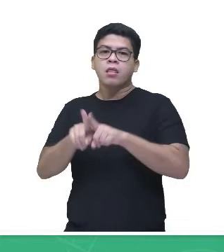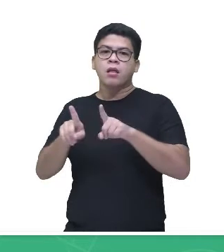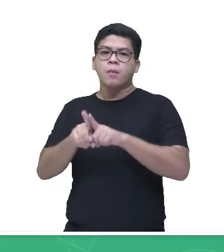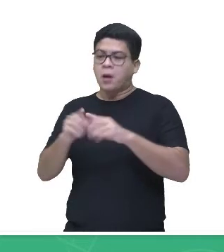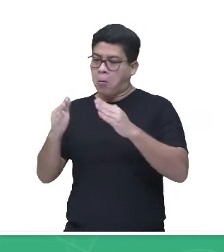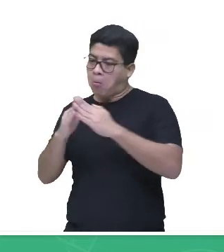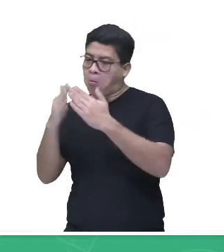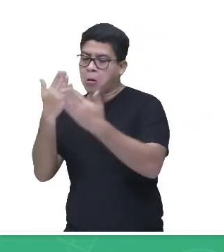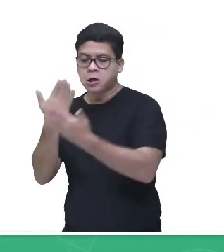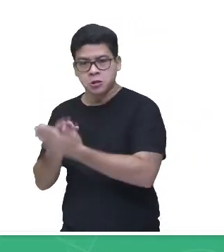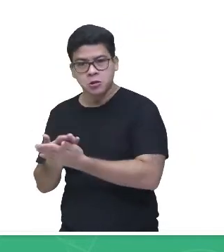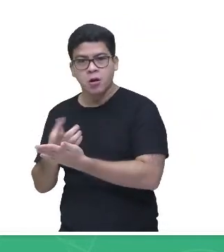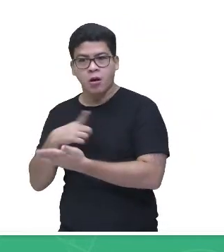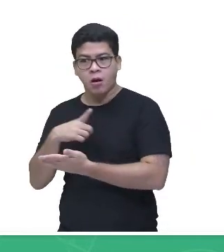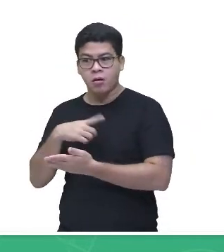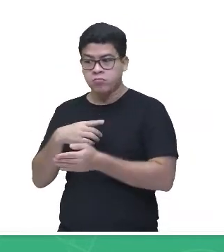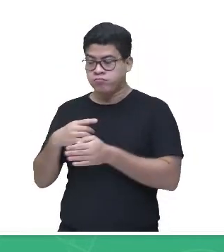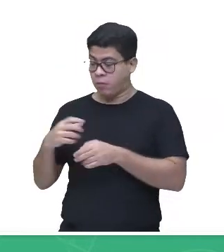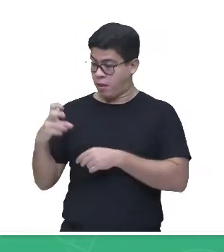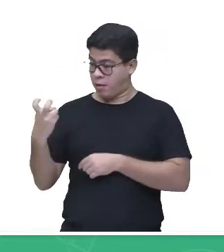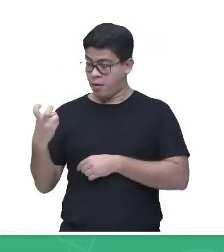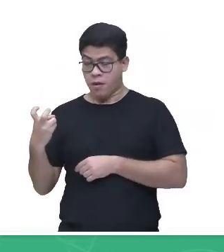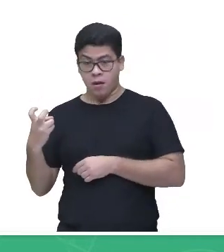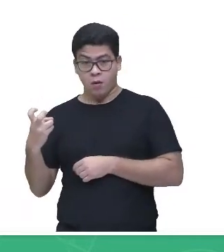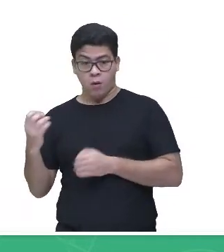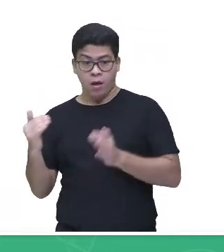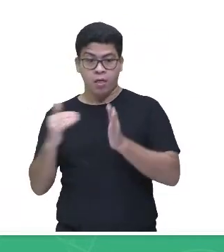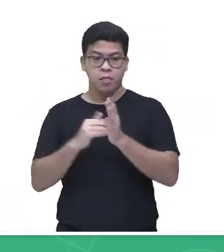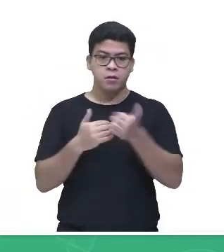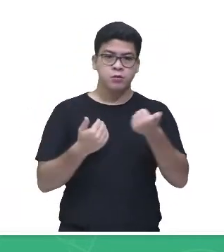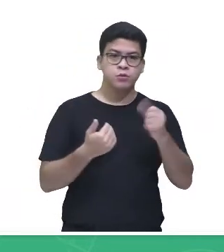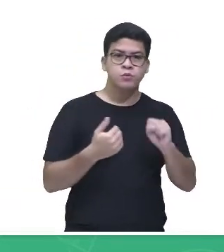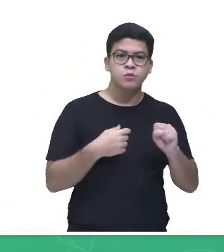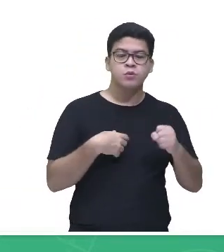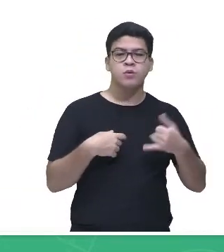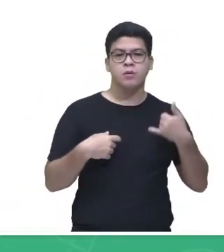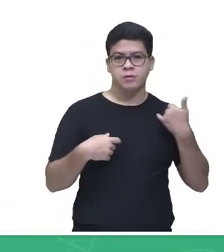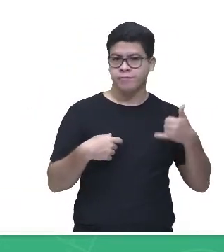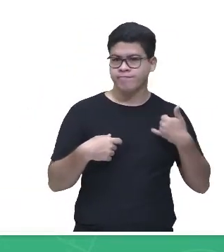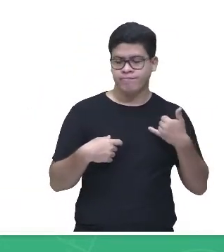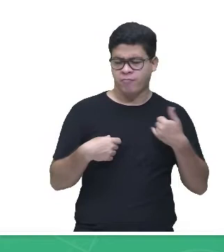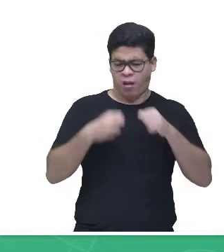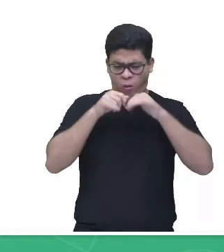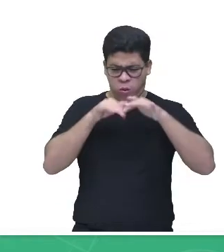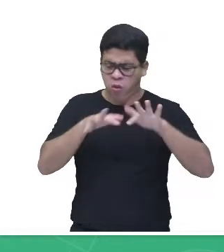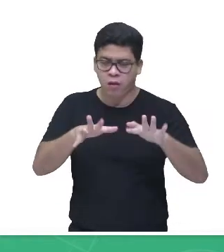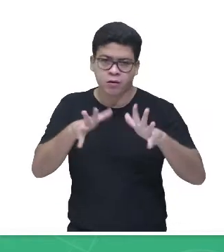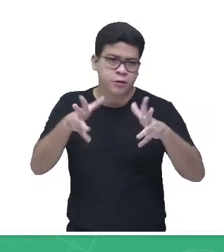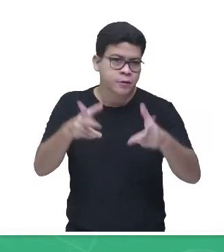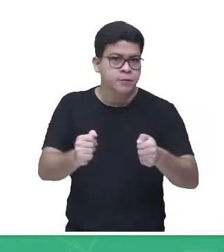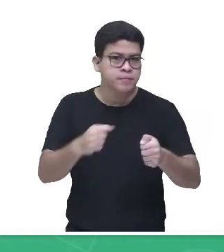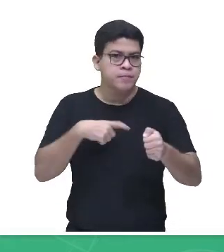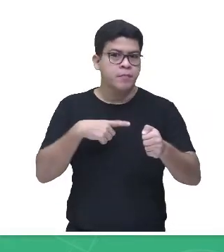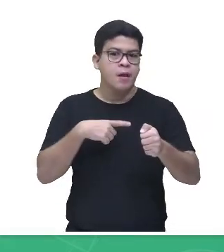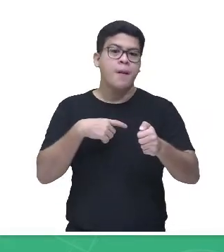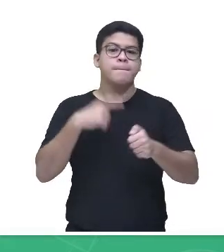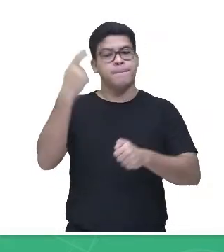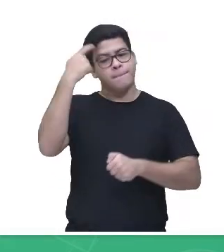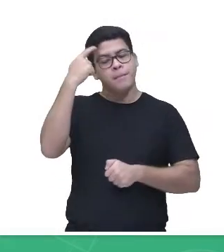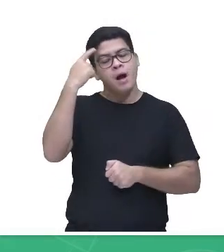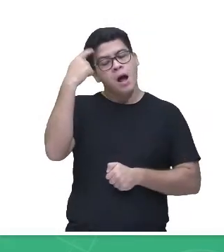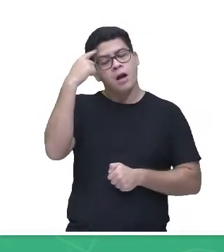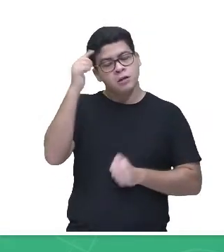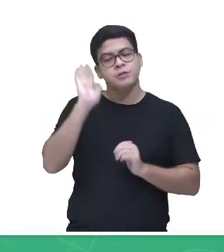obrigatória entre 5 e 18 anos. Dava para atingir todo mundo? Não, mas aí houve uma mudança de